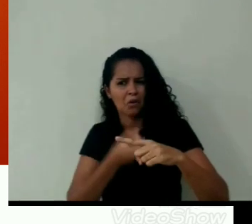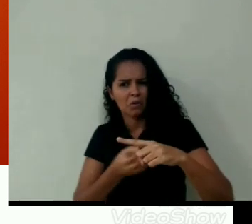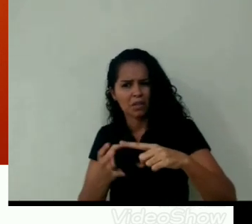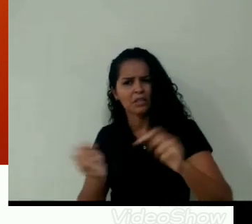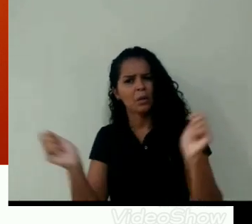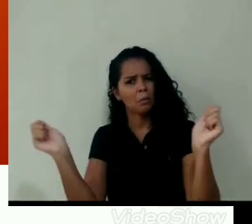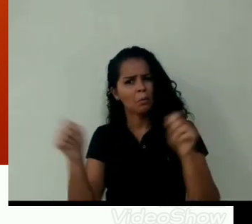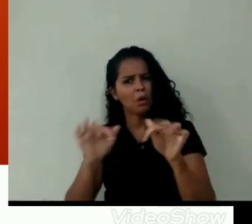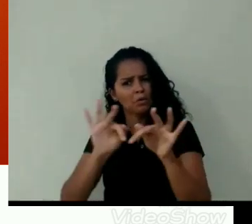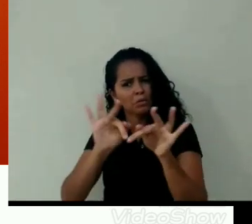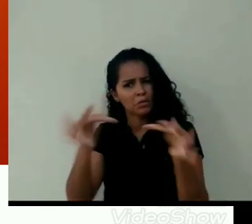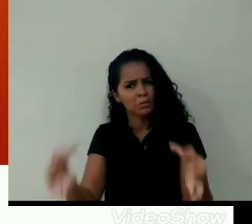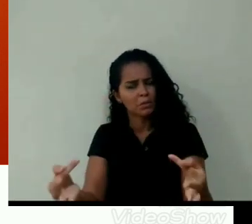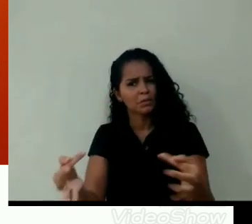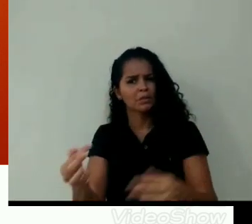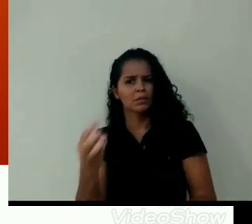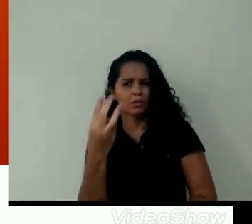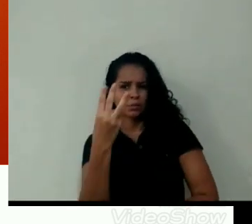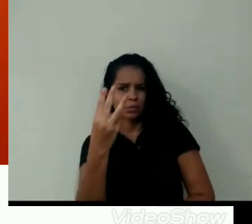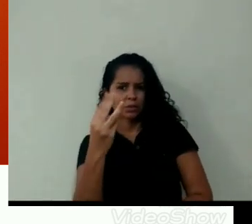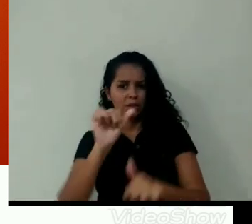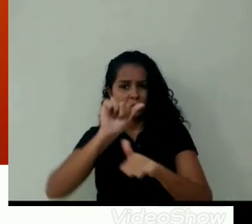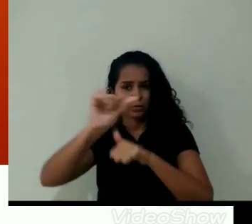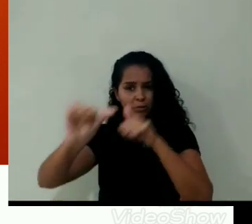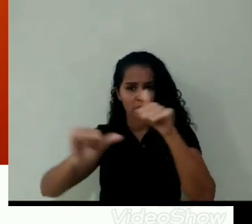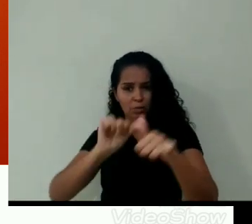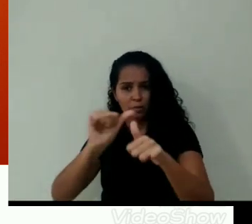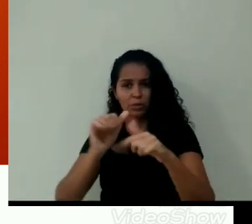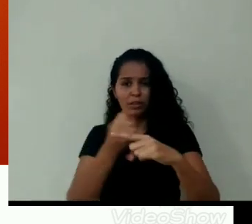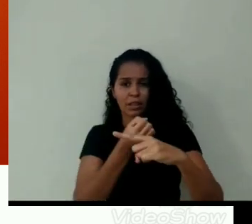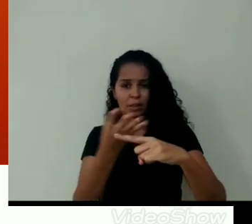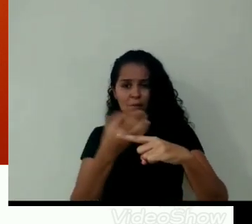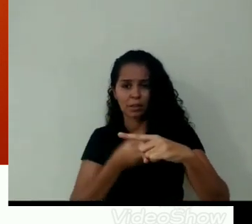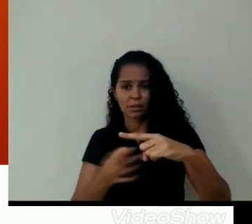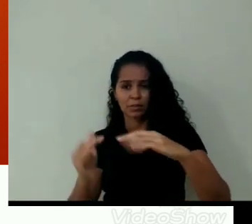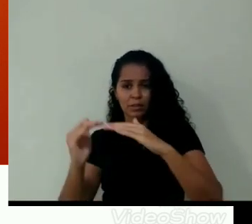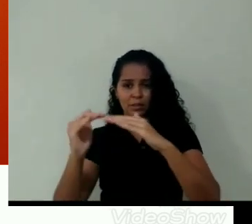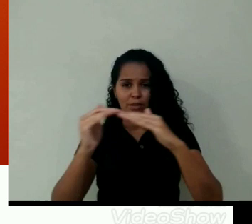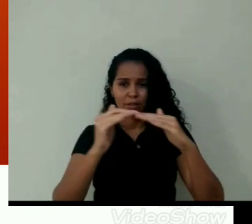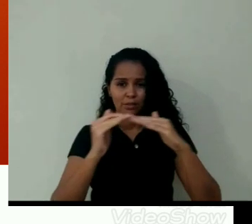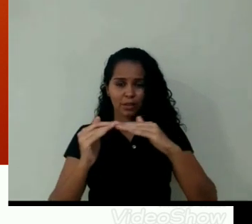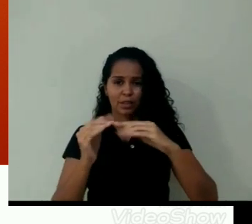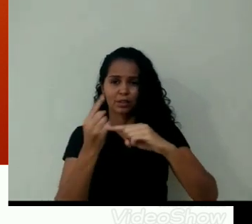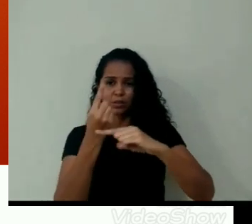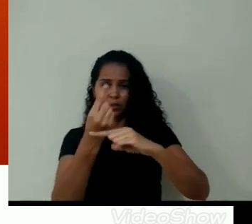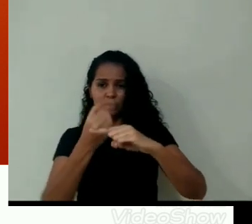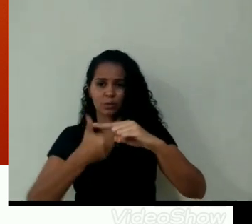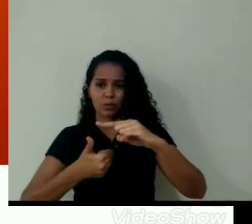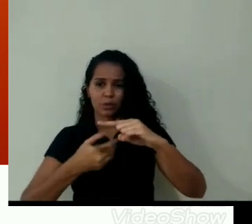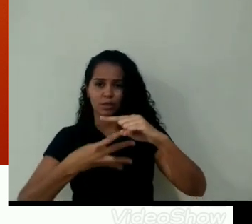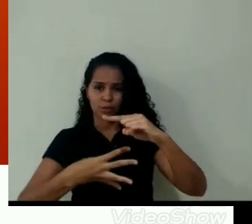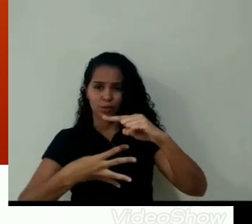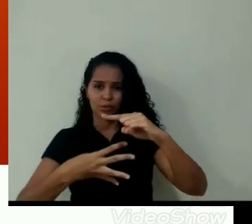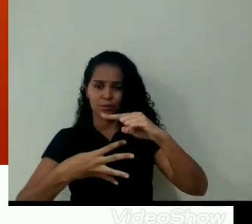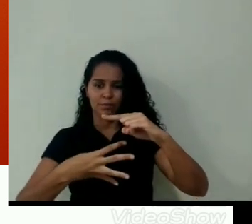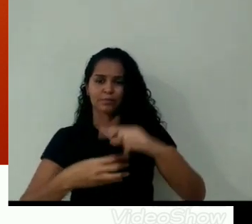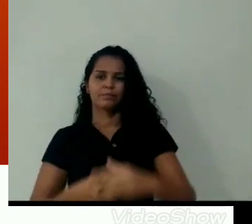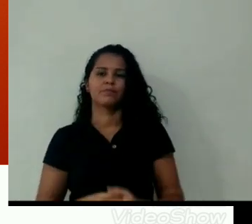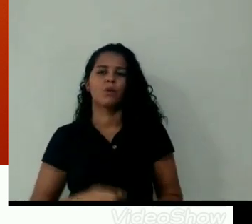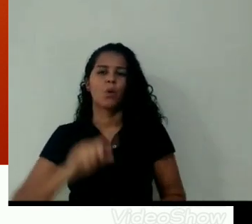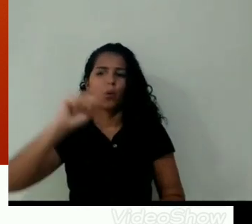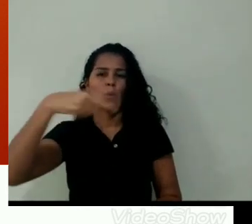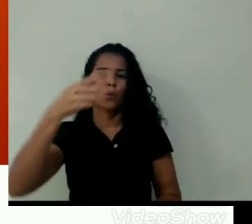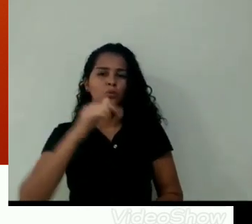1/14avos. Mais um exemplo, 1 vezes 3, 3, 2 vezes 4, 8. O resultado